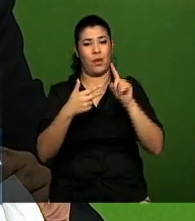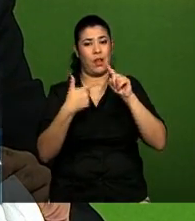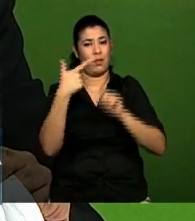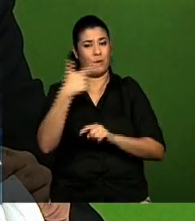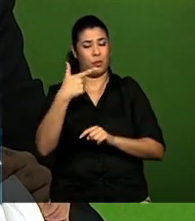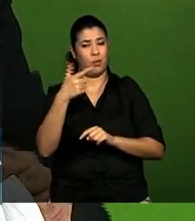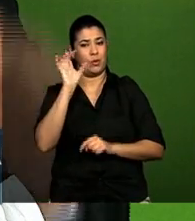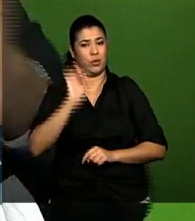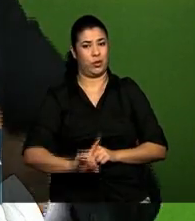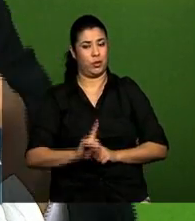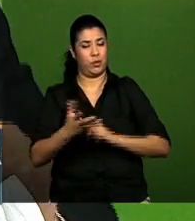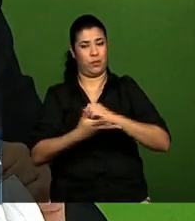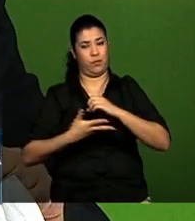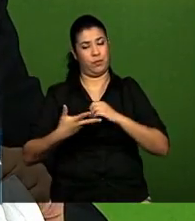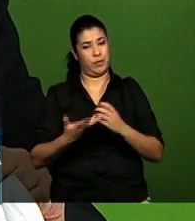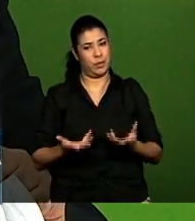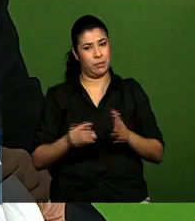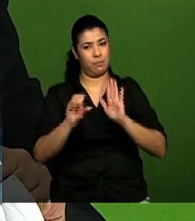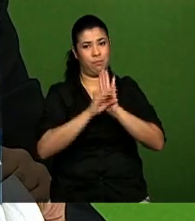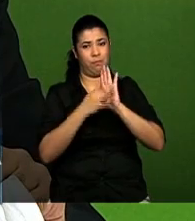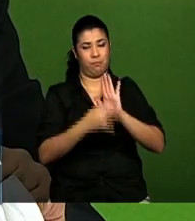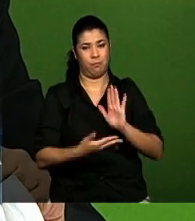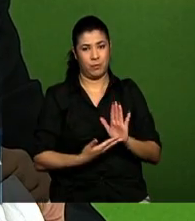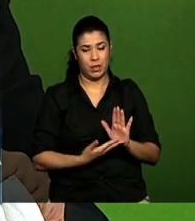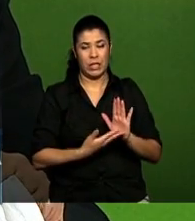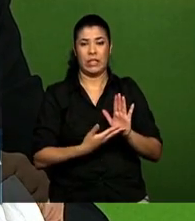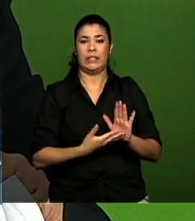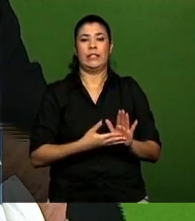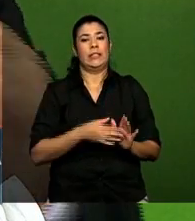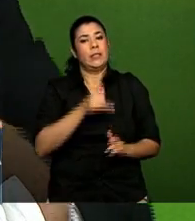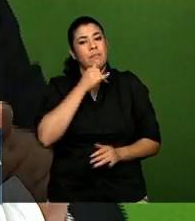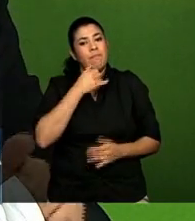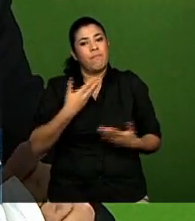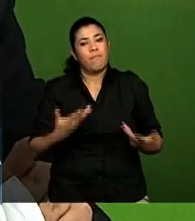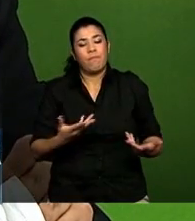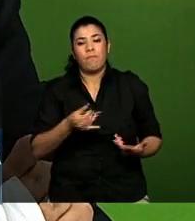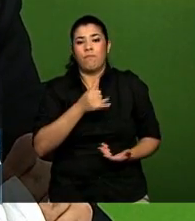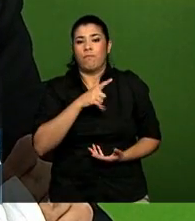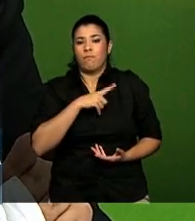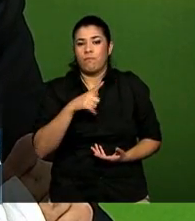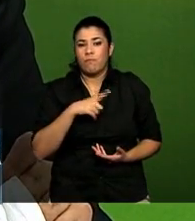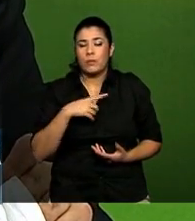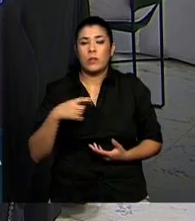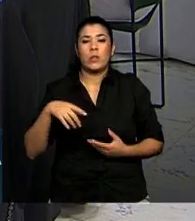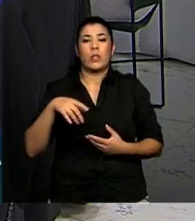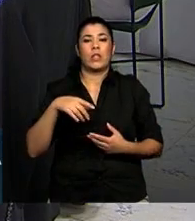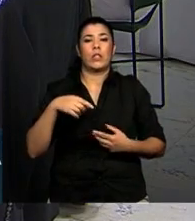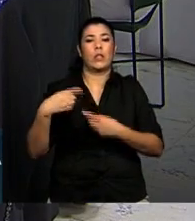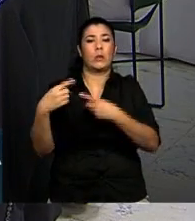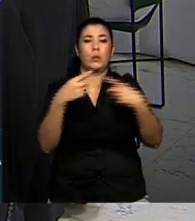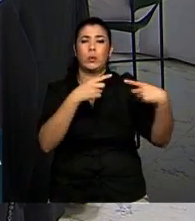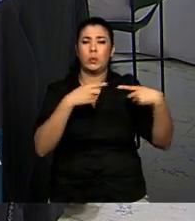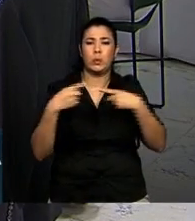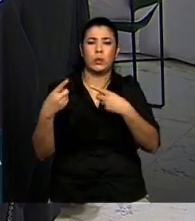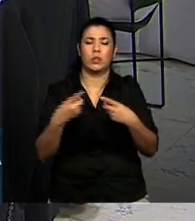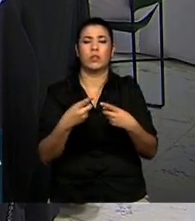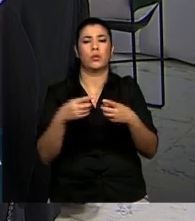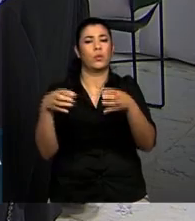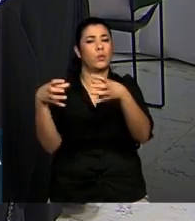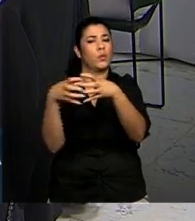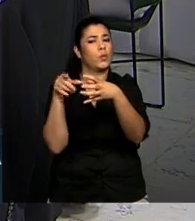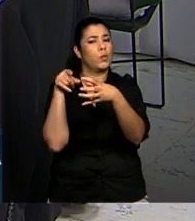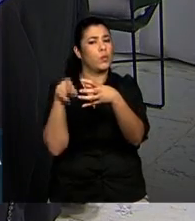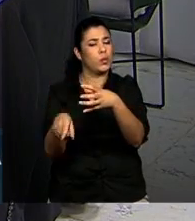fundamentais e infelizmente convivemos que situação de conflito entre essa parcela da população brasileira que